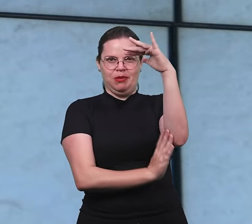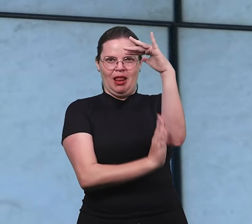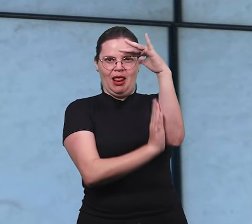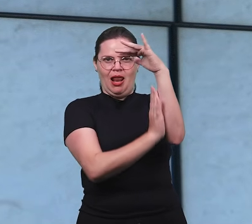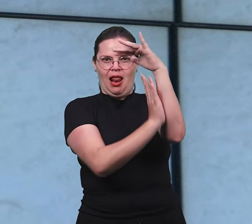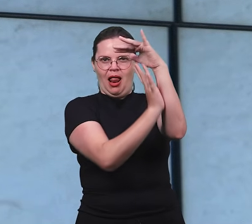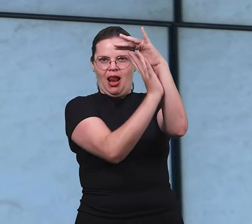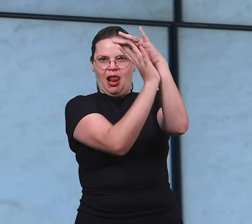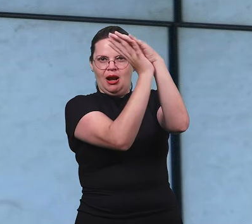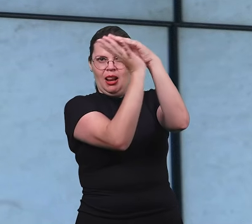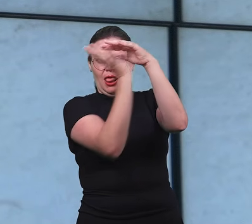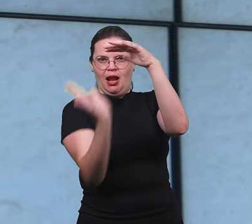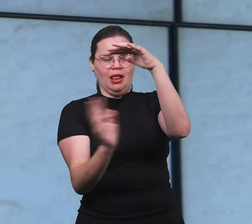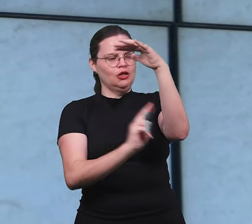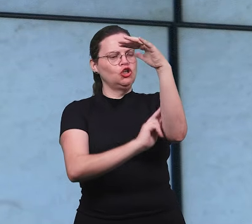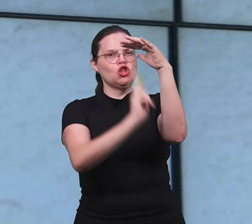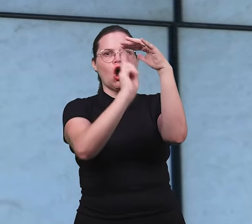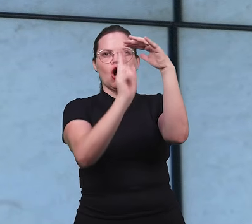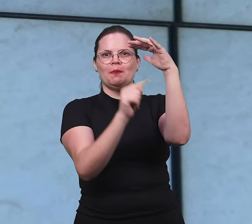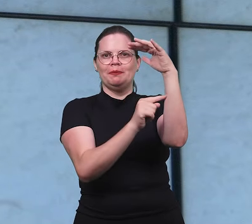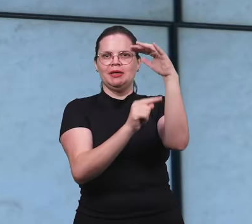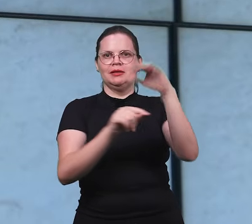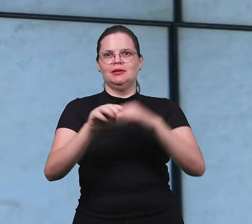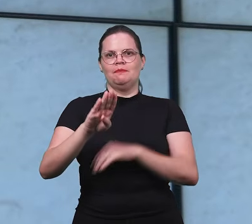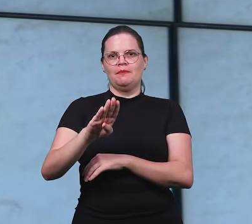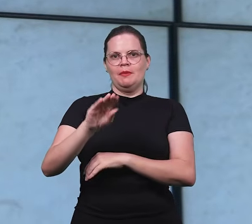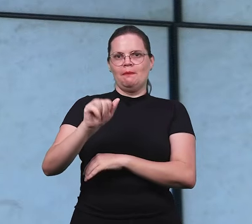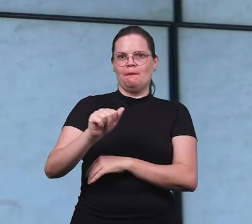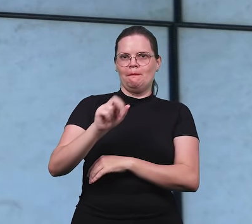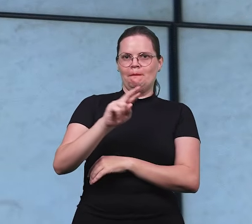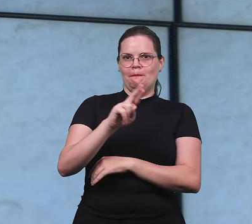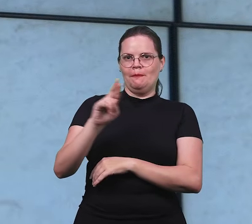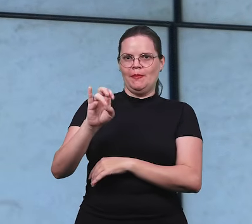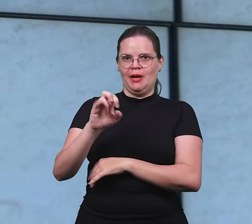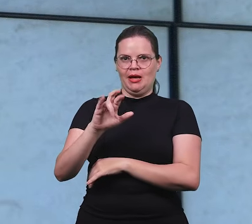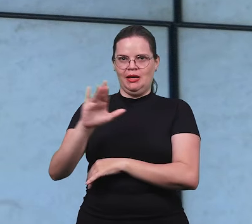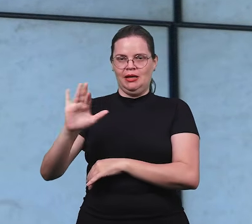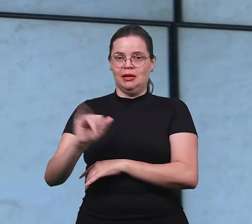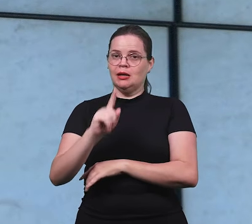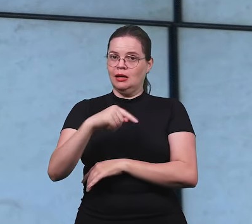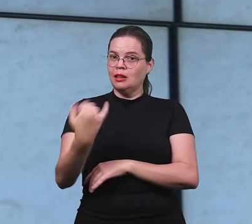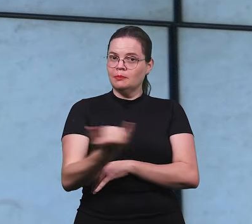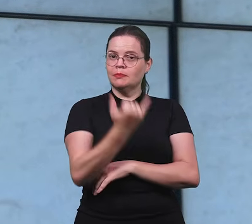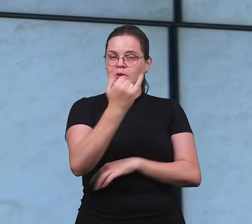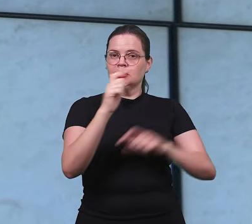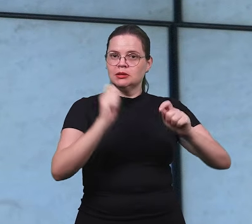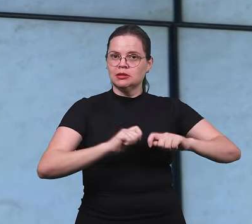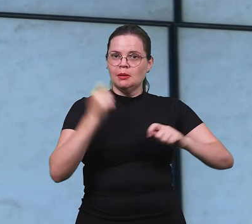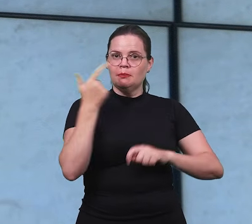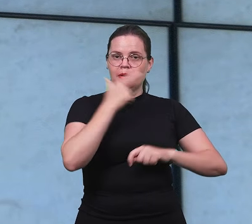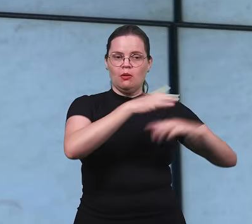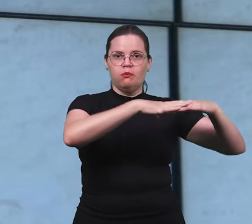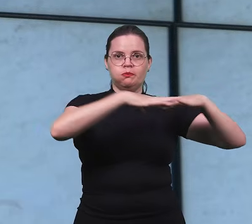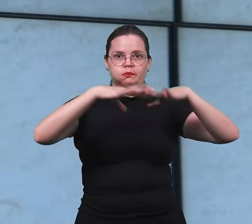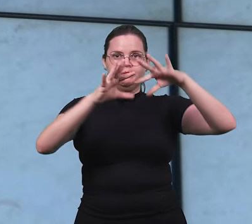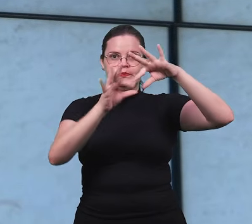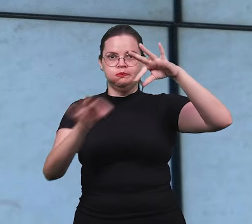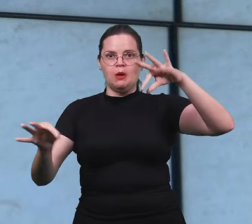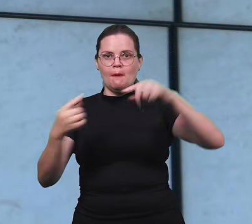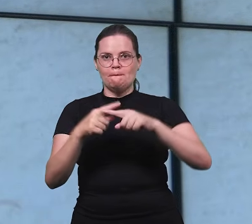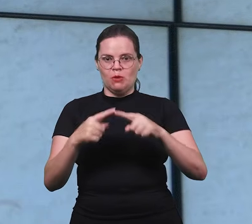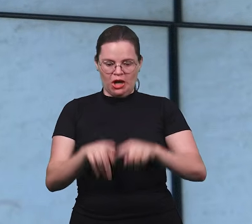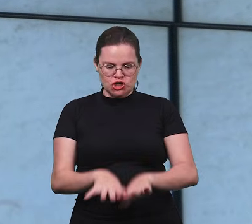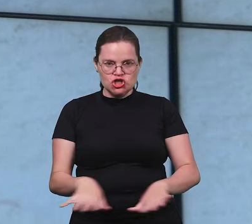sustentação, ela é fundamental para que a vinha possa produzir. Porque a gente não vê